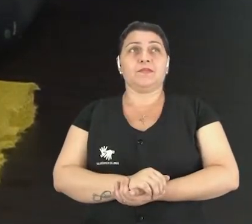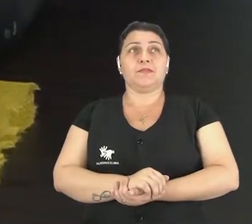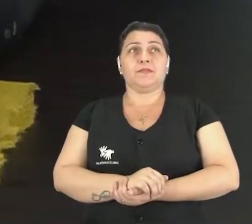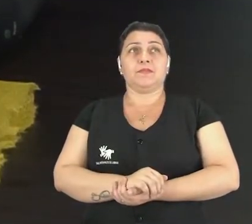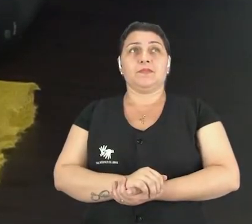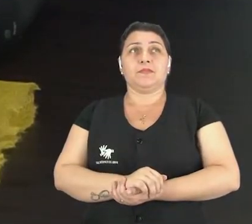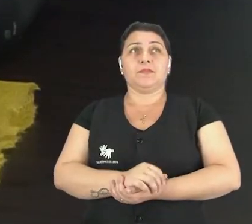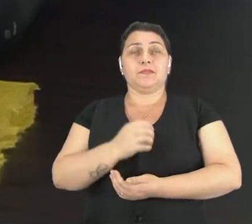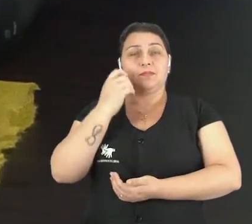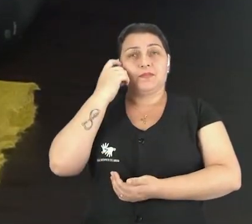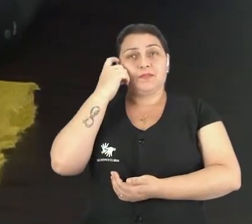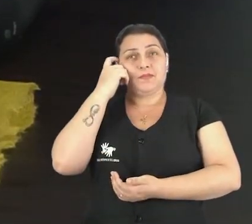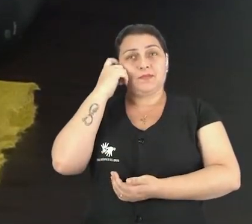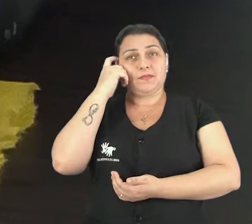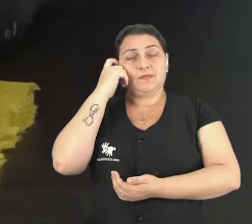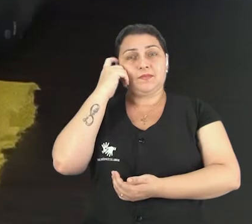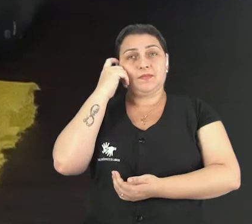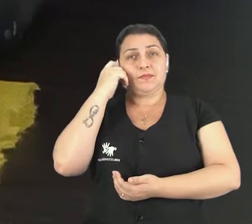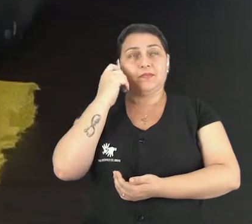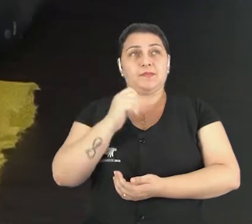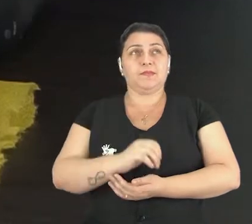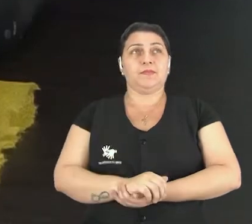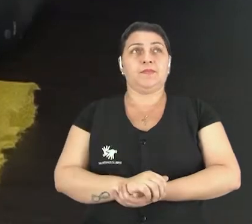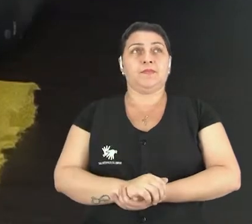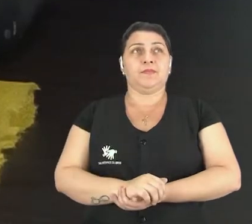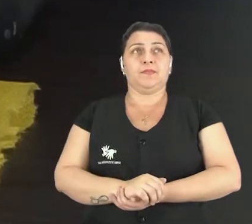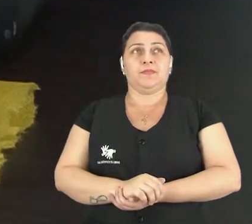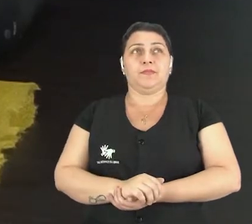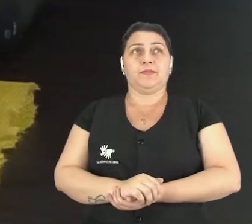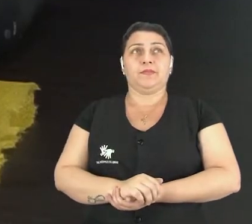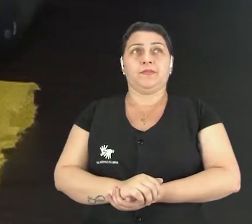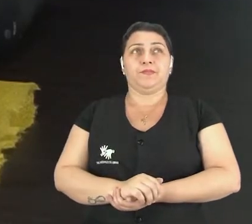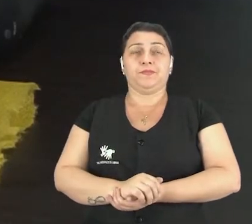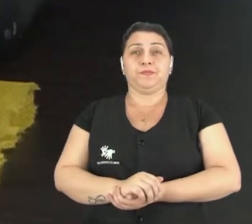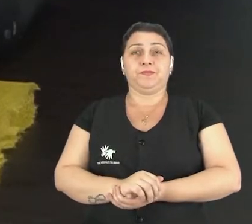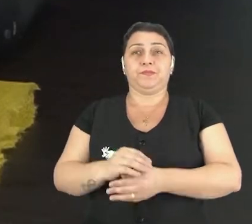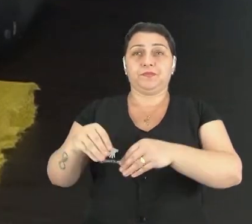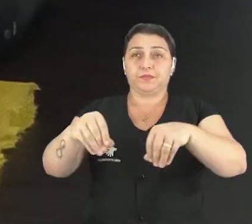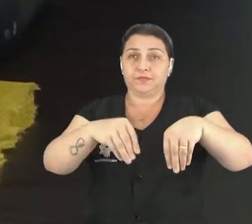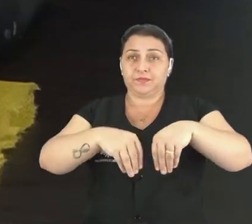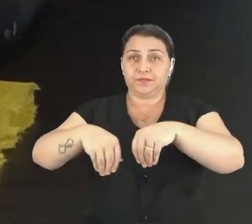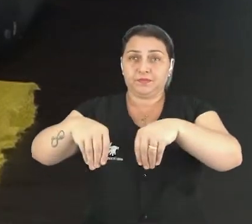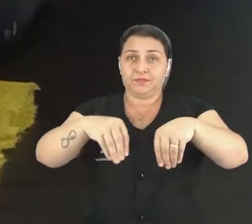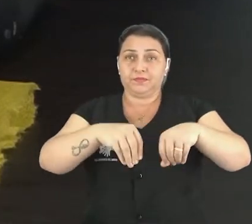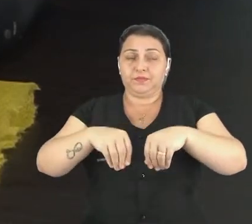Aqui nesse recipiente tem, olha, terra, né?